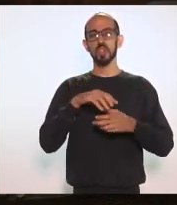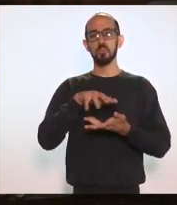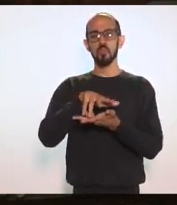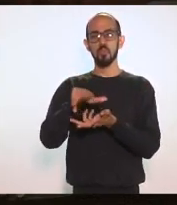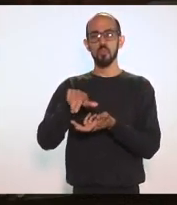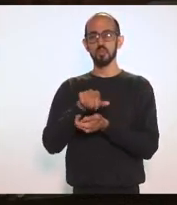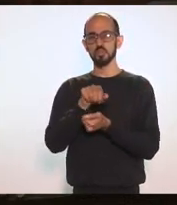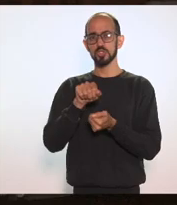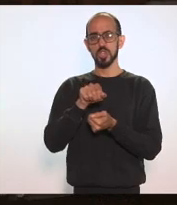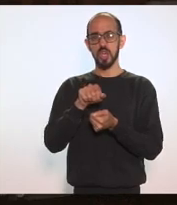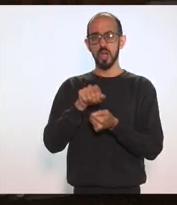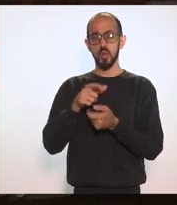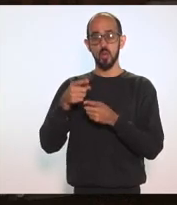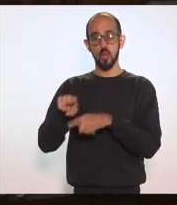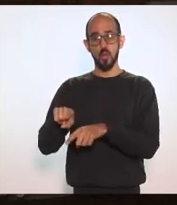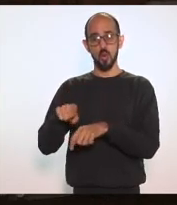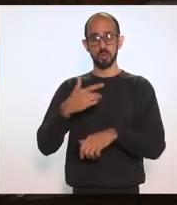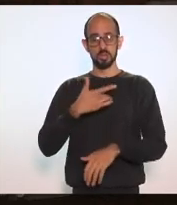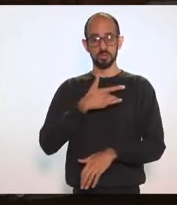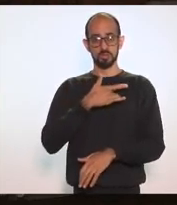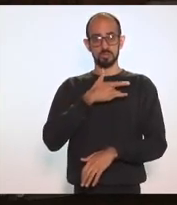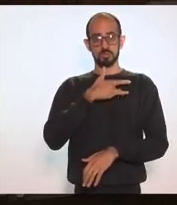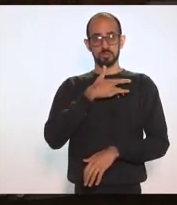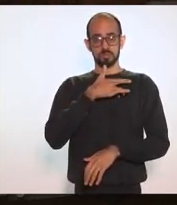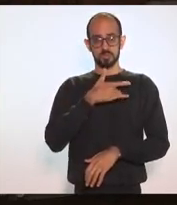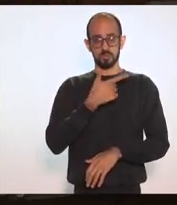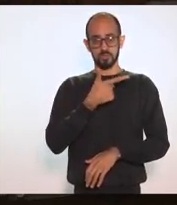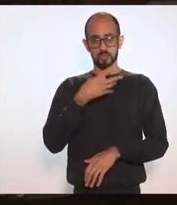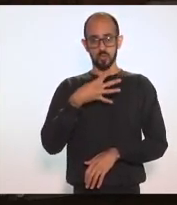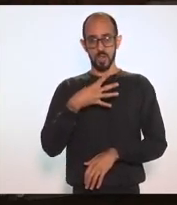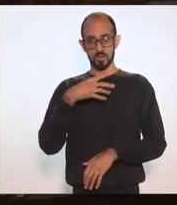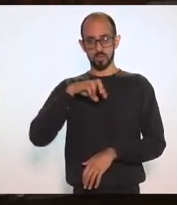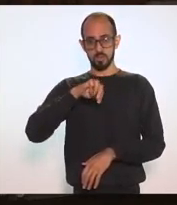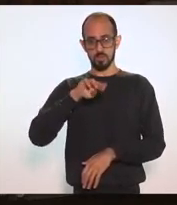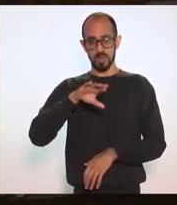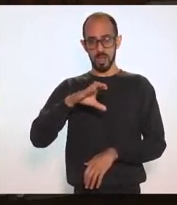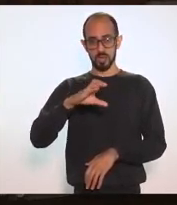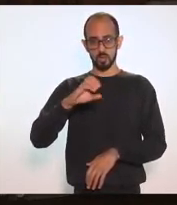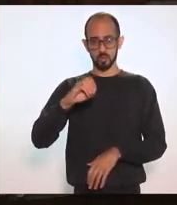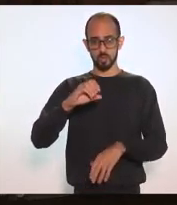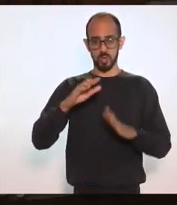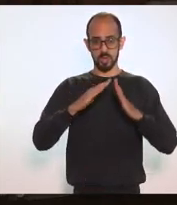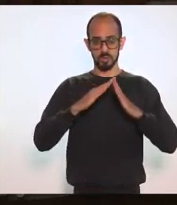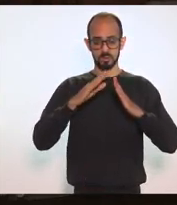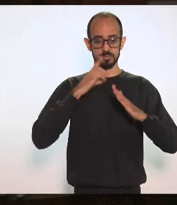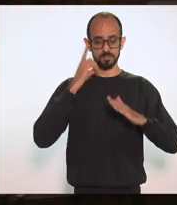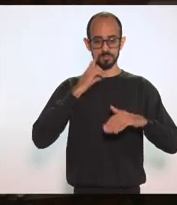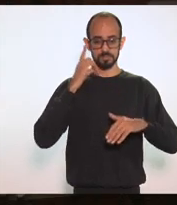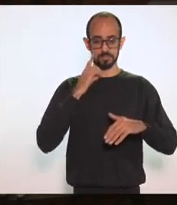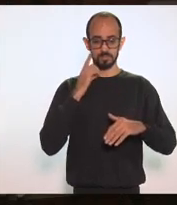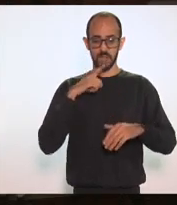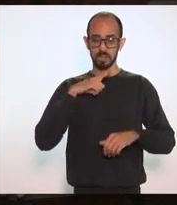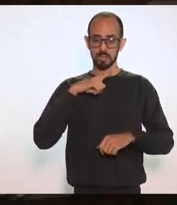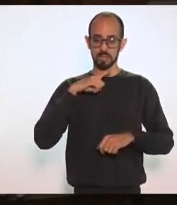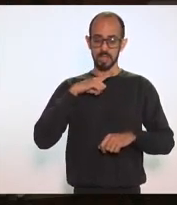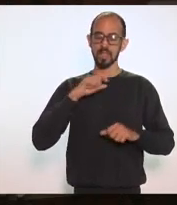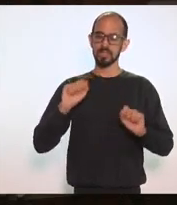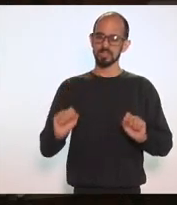data, 24 de março, a Assembleia Legislativa tem o que